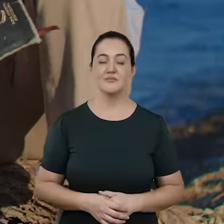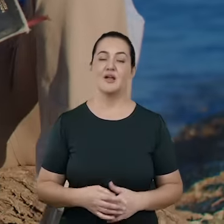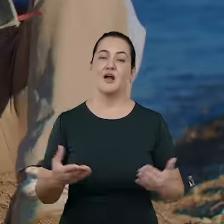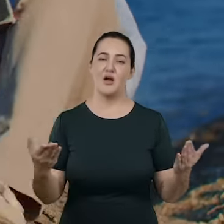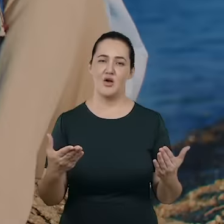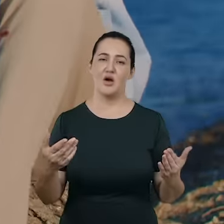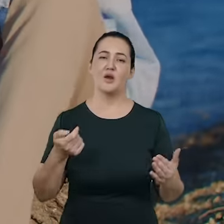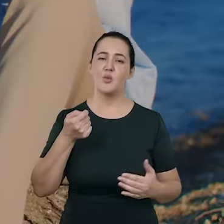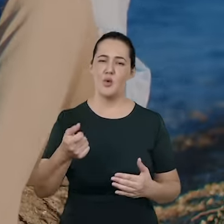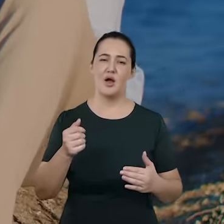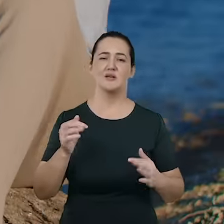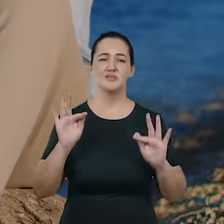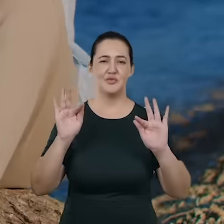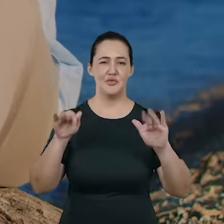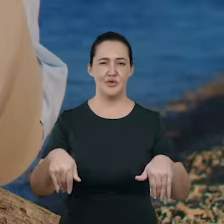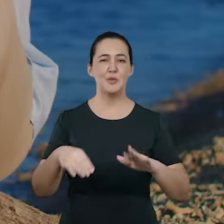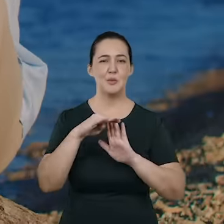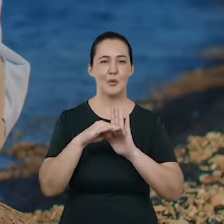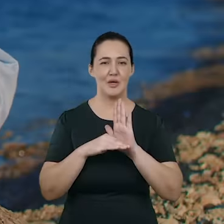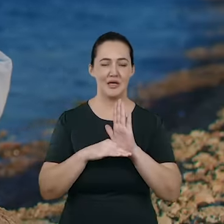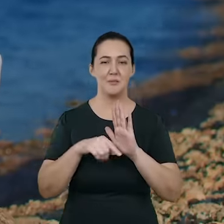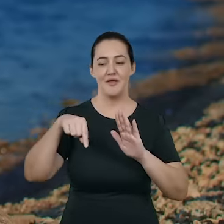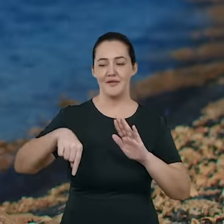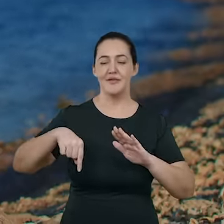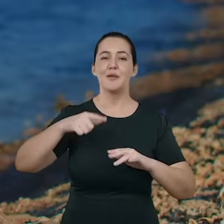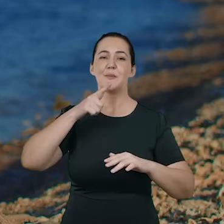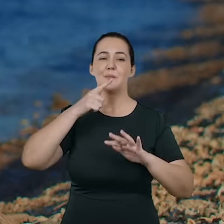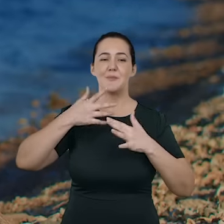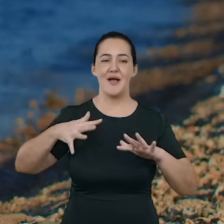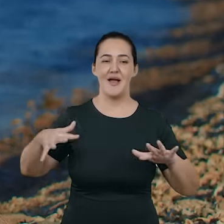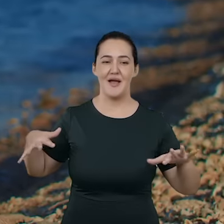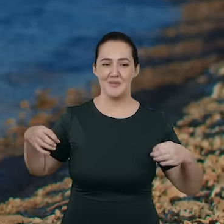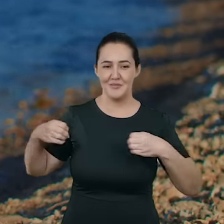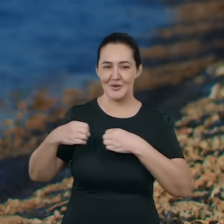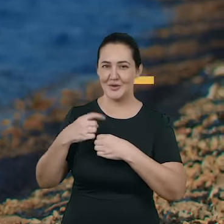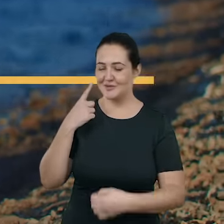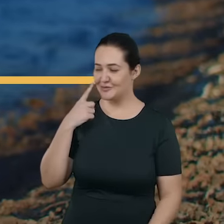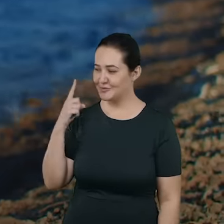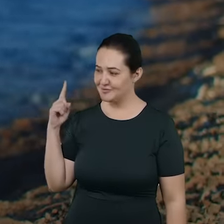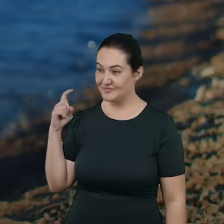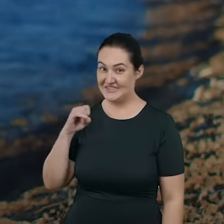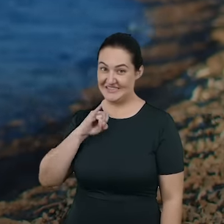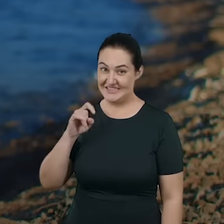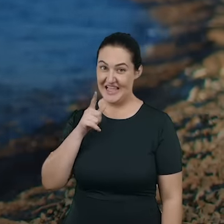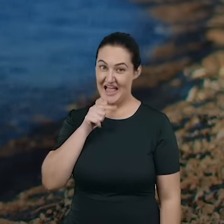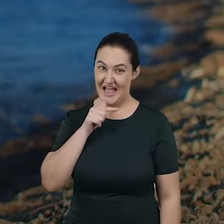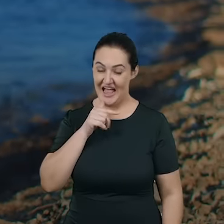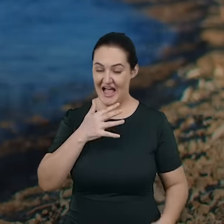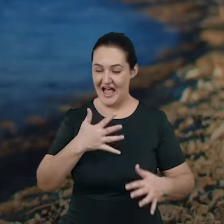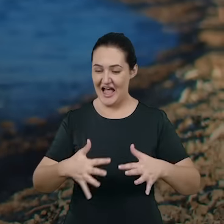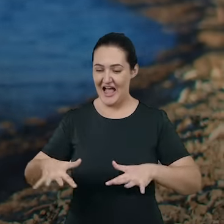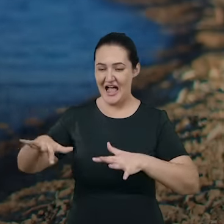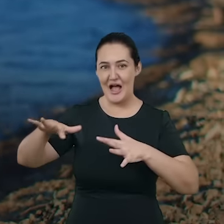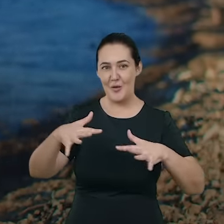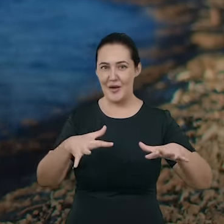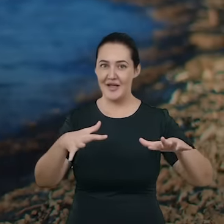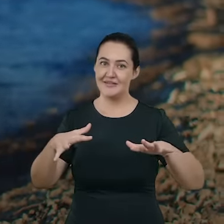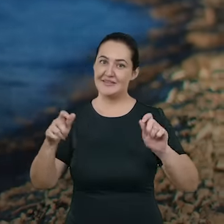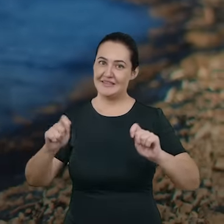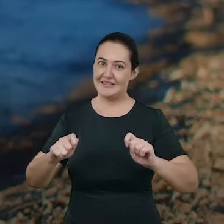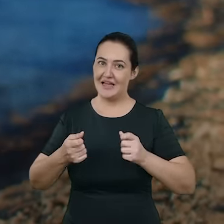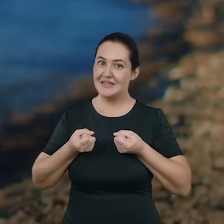Eu quero terminar o programa de hoje aqui à beira desse mar. Se essas águas pudessem falar